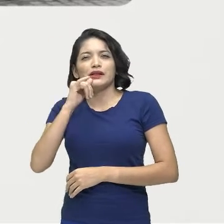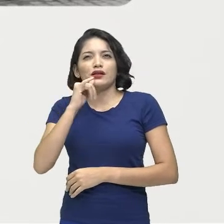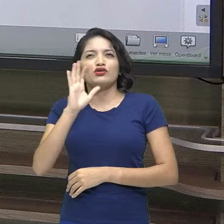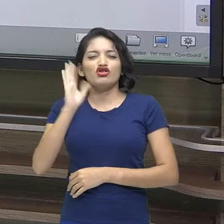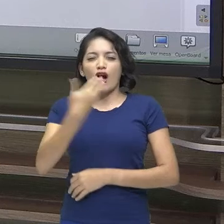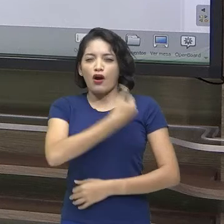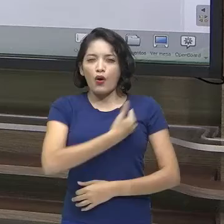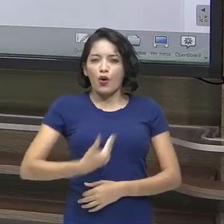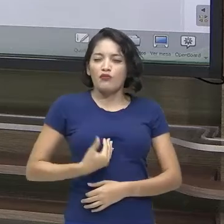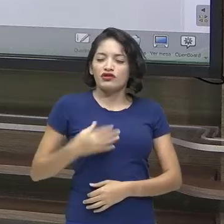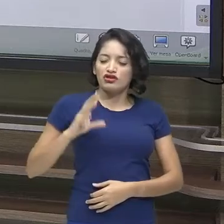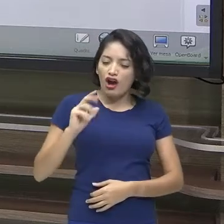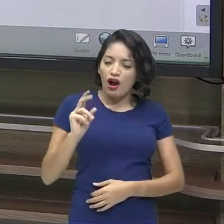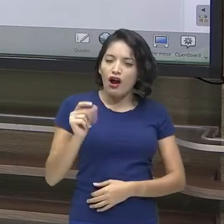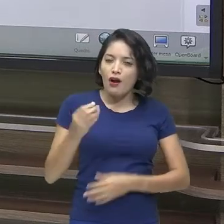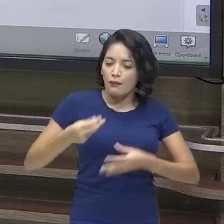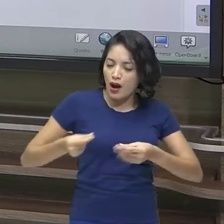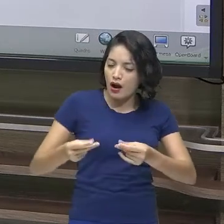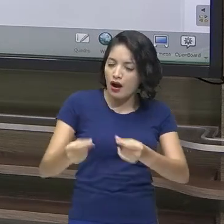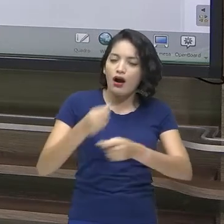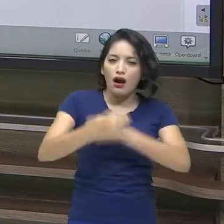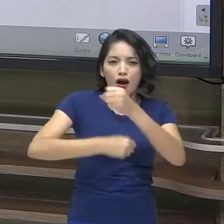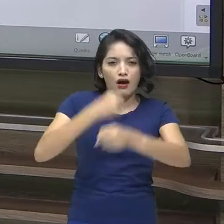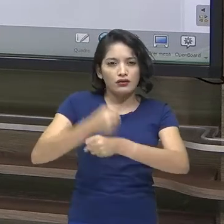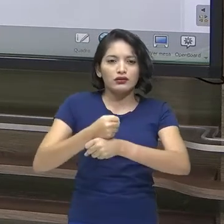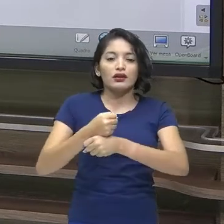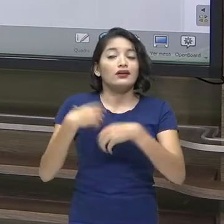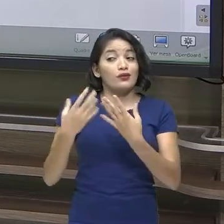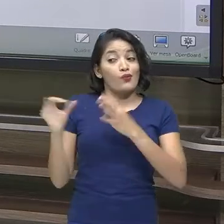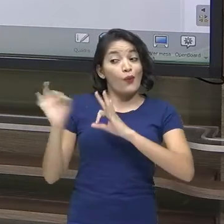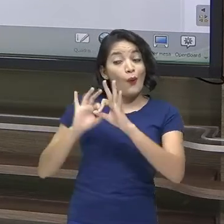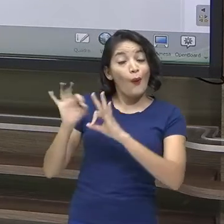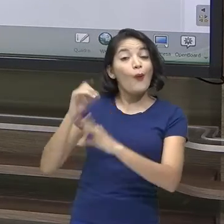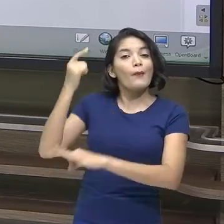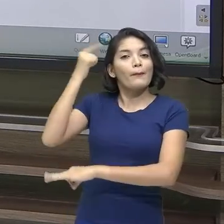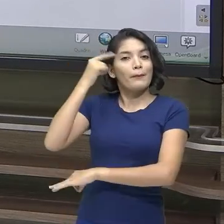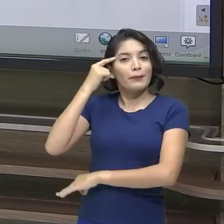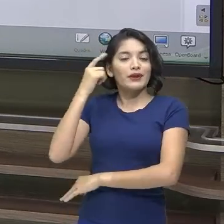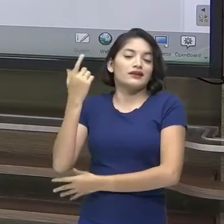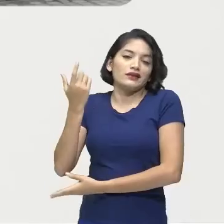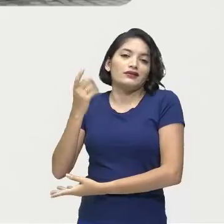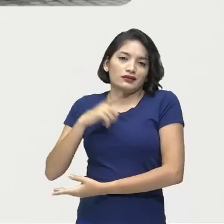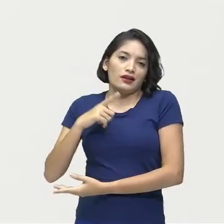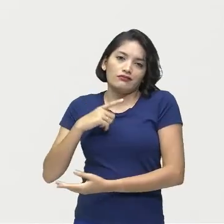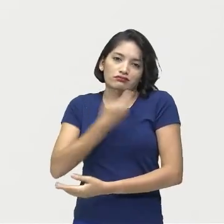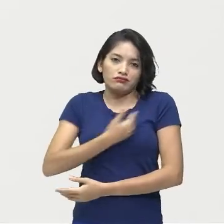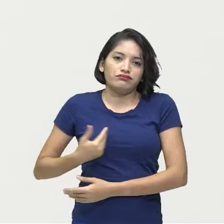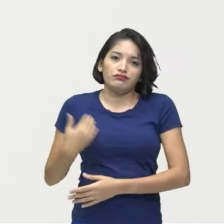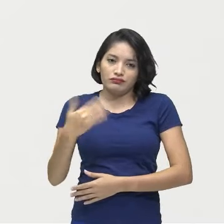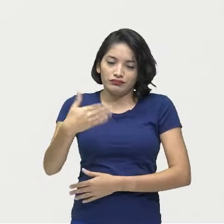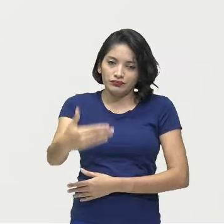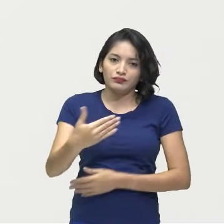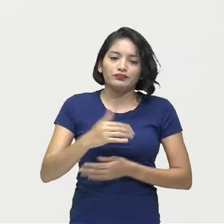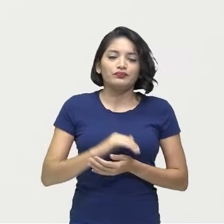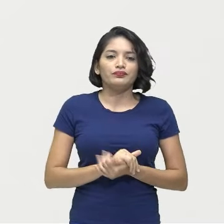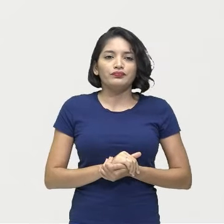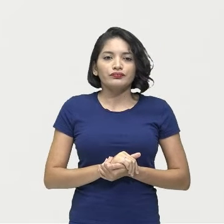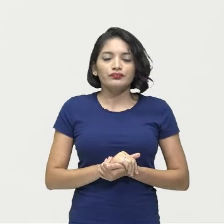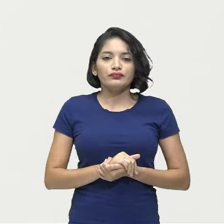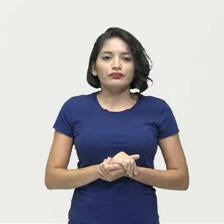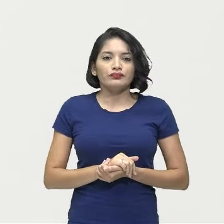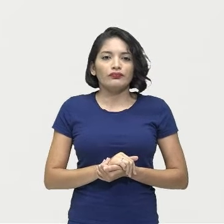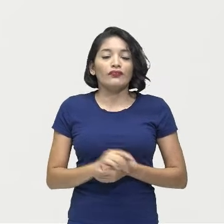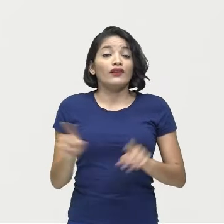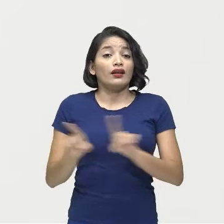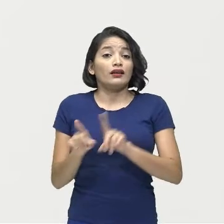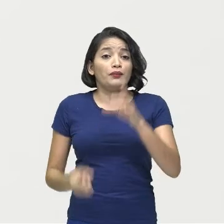governarei por muito e muito tempo. Quando ele organiza esse plano, ele já prevê isso, certo? Então, vamos lá? Aqui ele